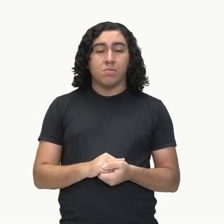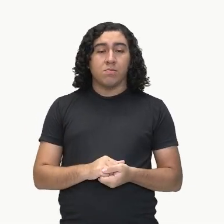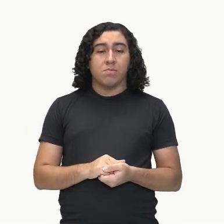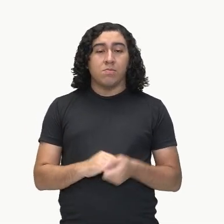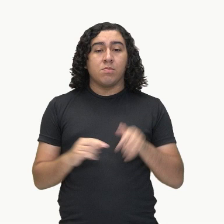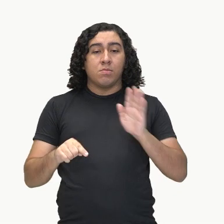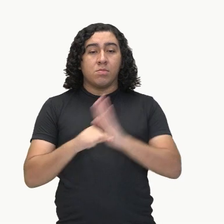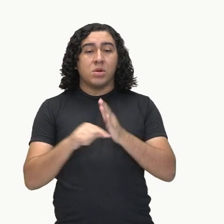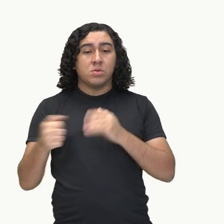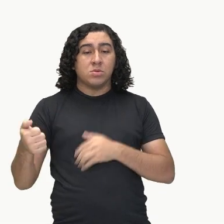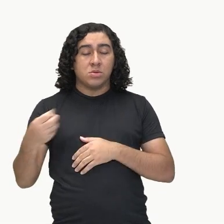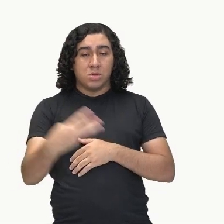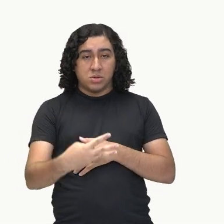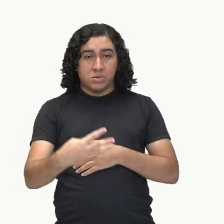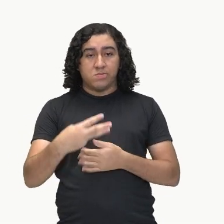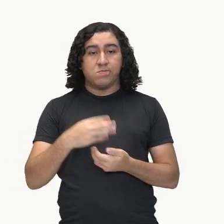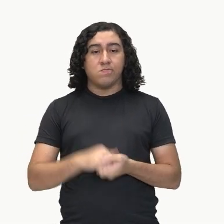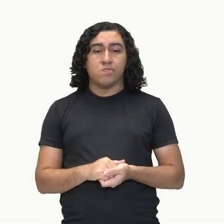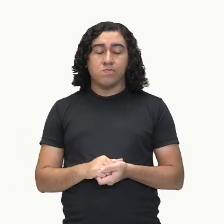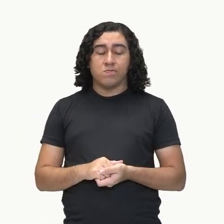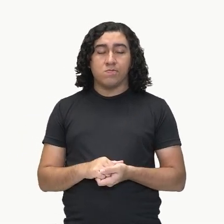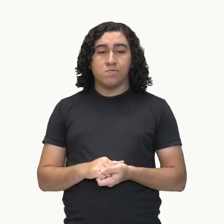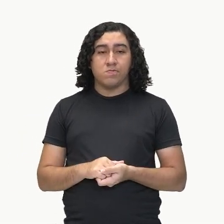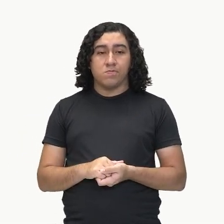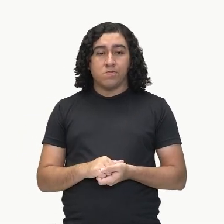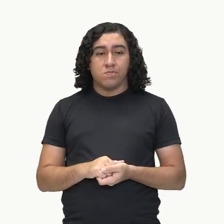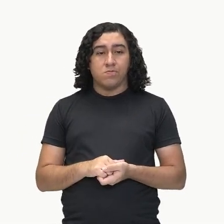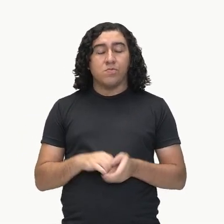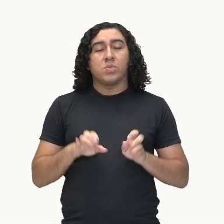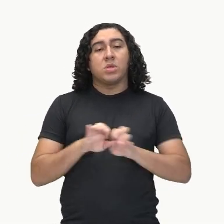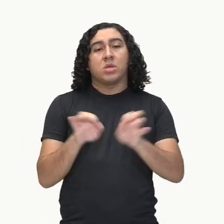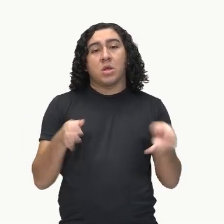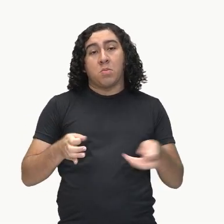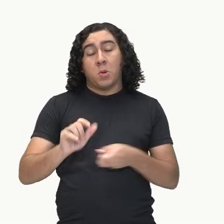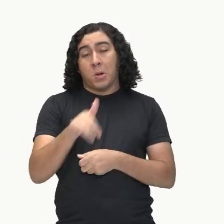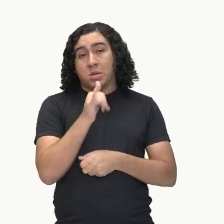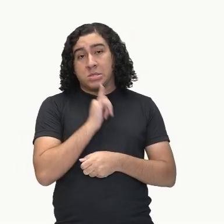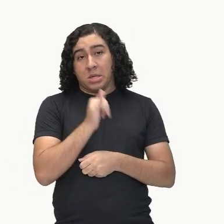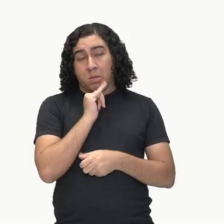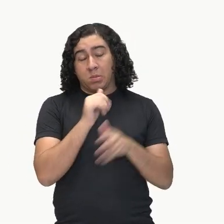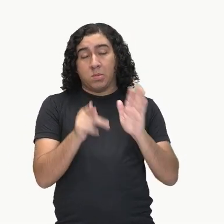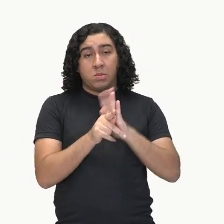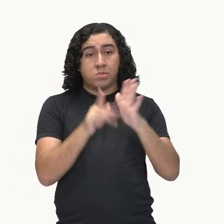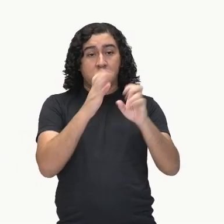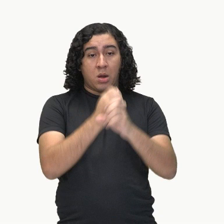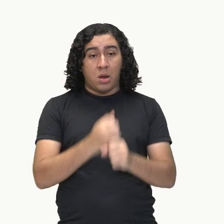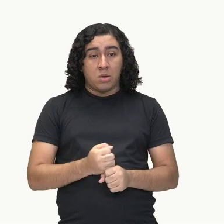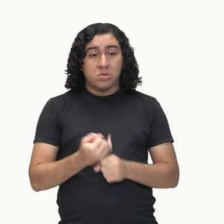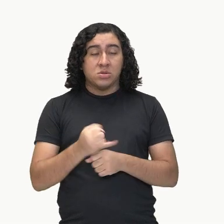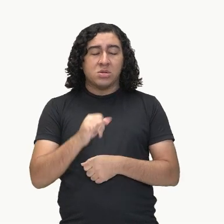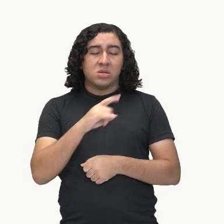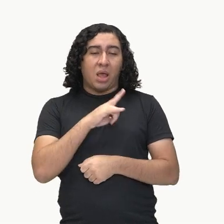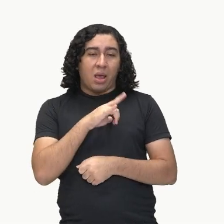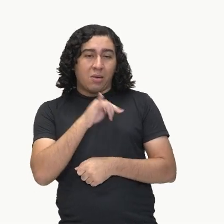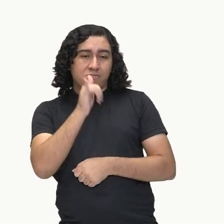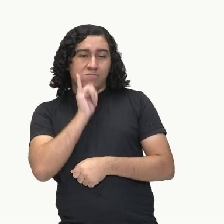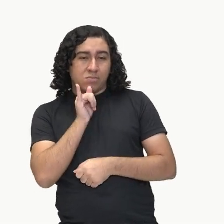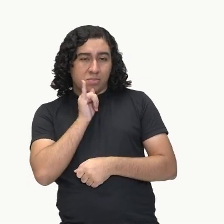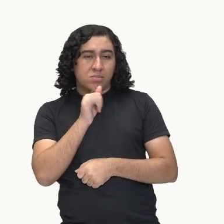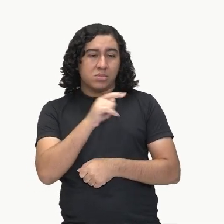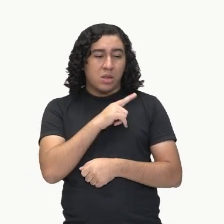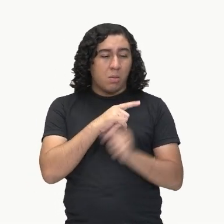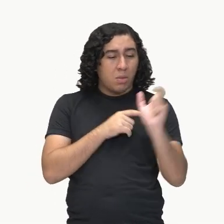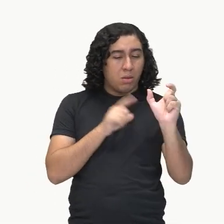menos 13. Aí está. Mais um exemplo de adição quando nós temos ali um termo